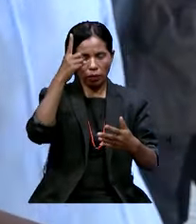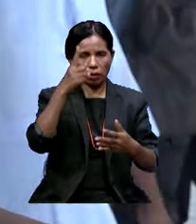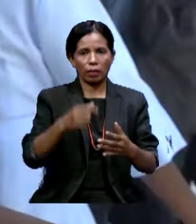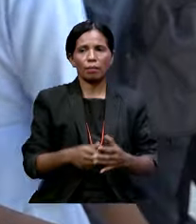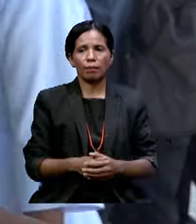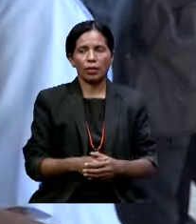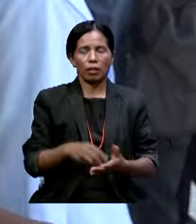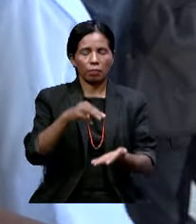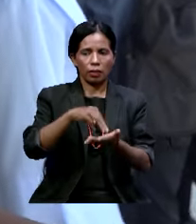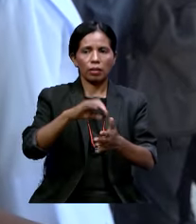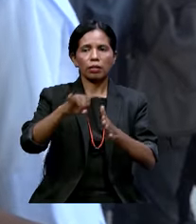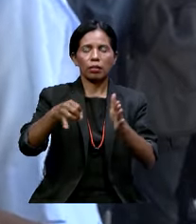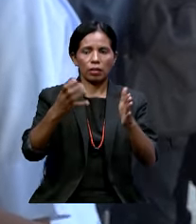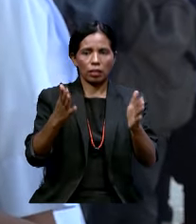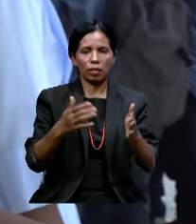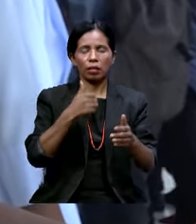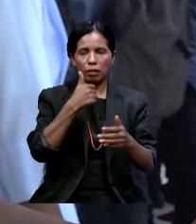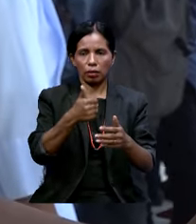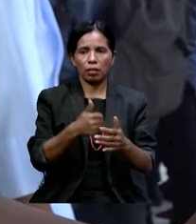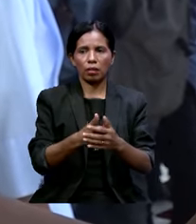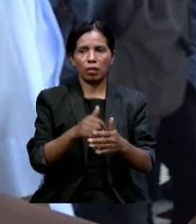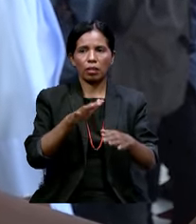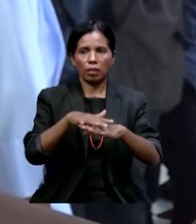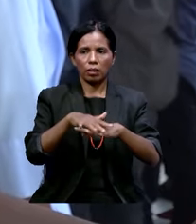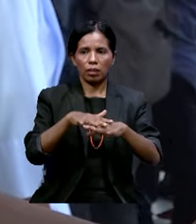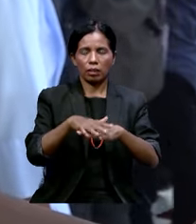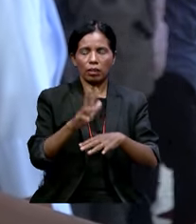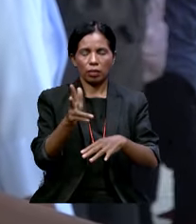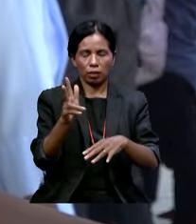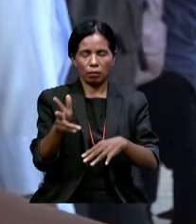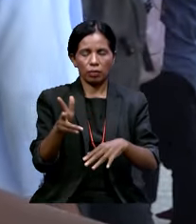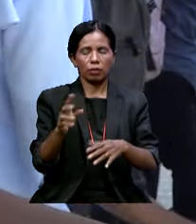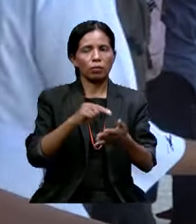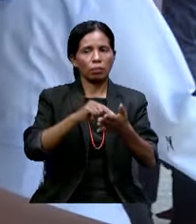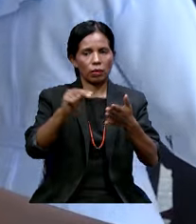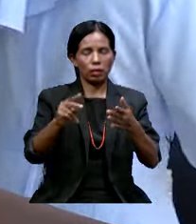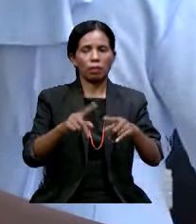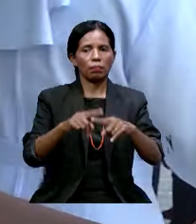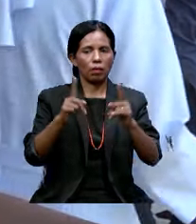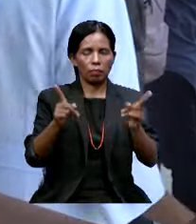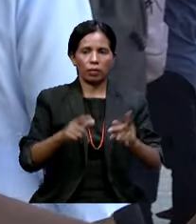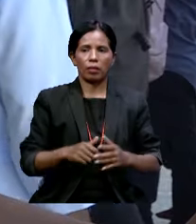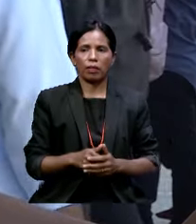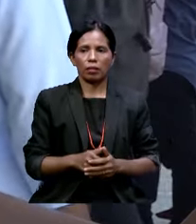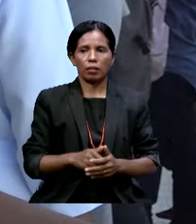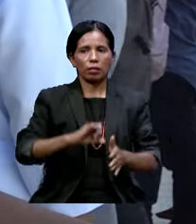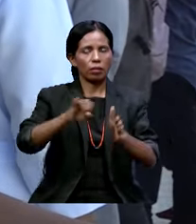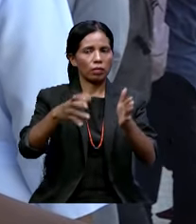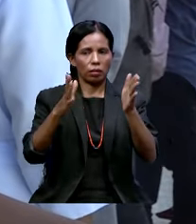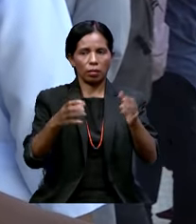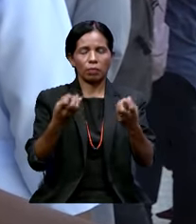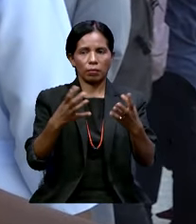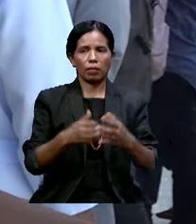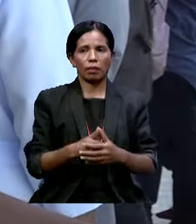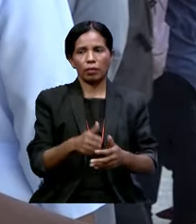general. Materia general me especifico en inglés, ni cala ya 30 números iranza. Más bien, general me baracle. Y ahí